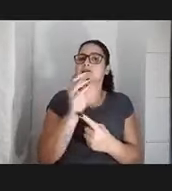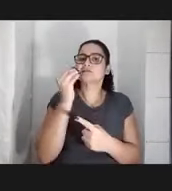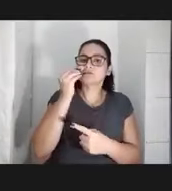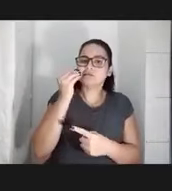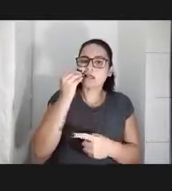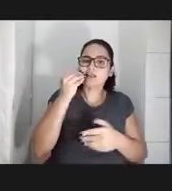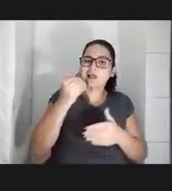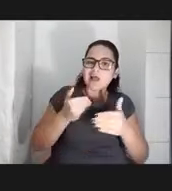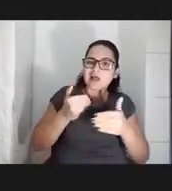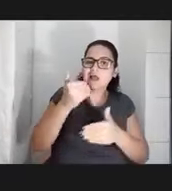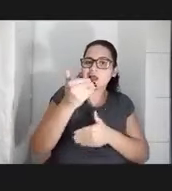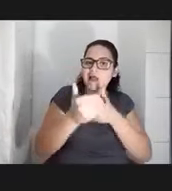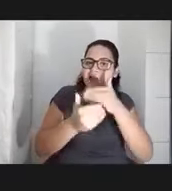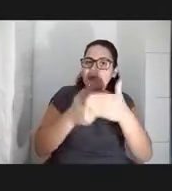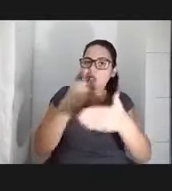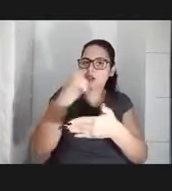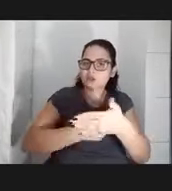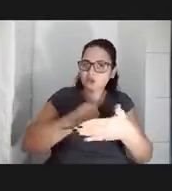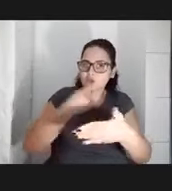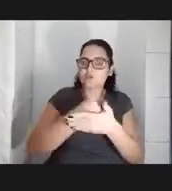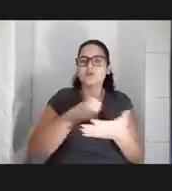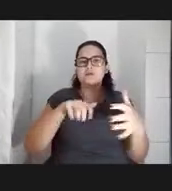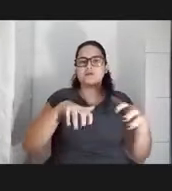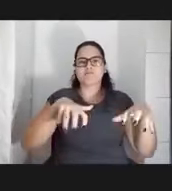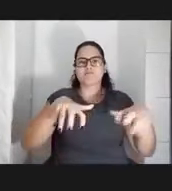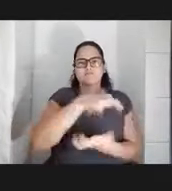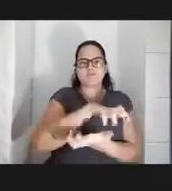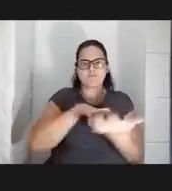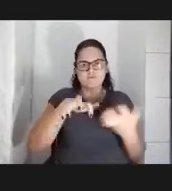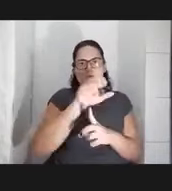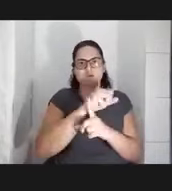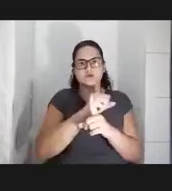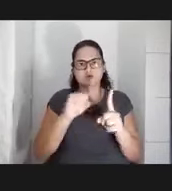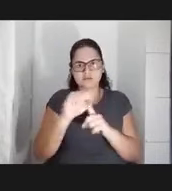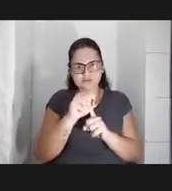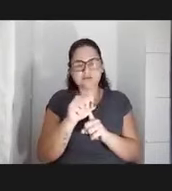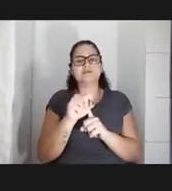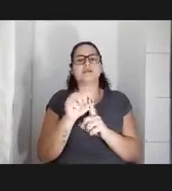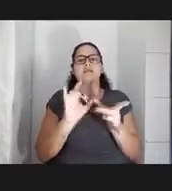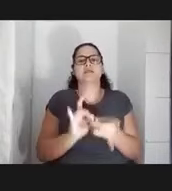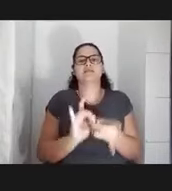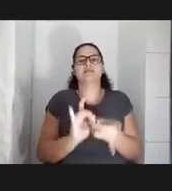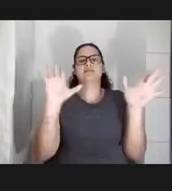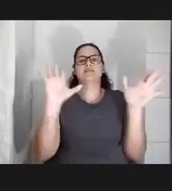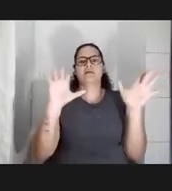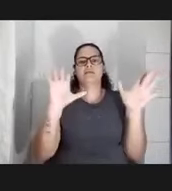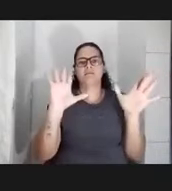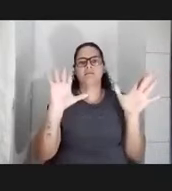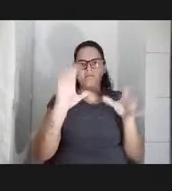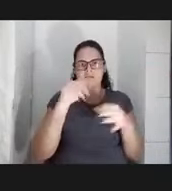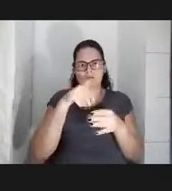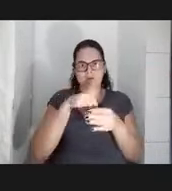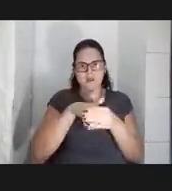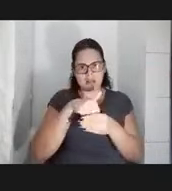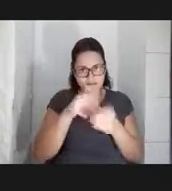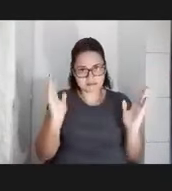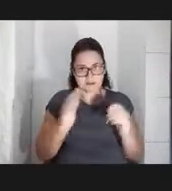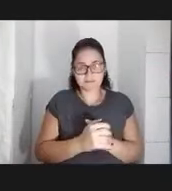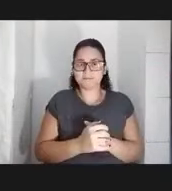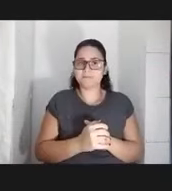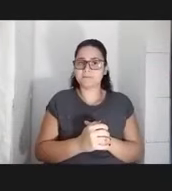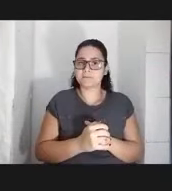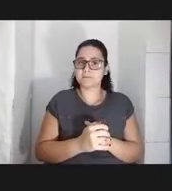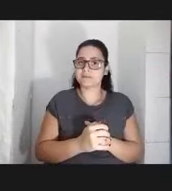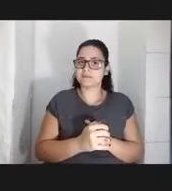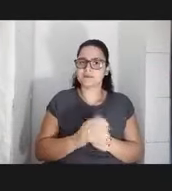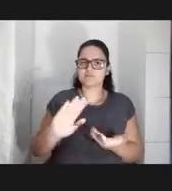sociais, sindical, político, da democracia, enfim. Ele simplesmente tira o Estado, ele tira o Estado